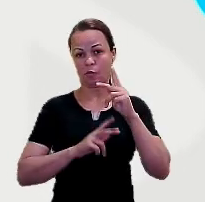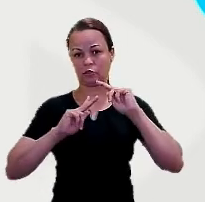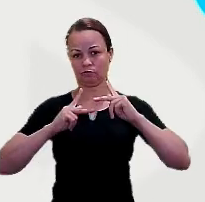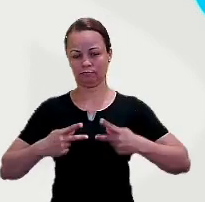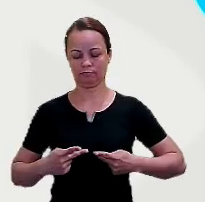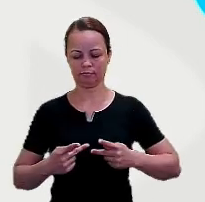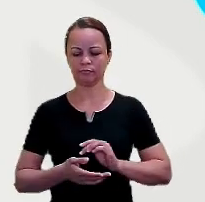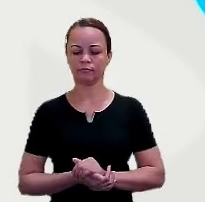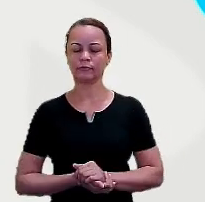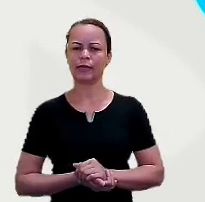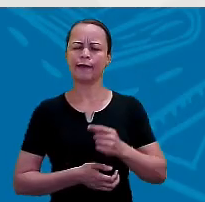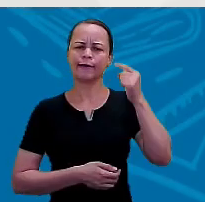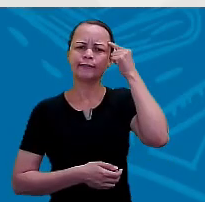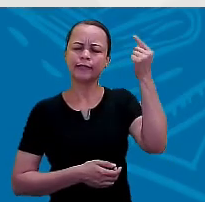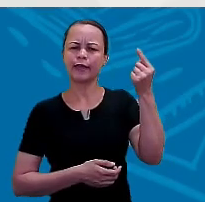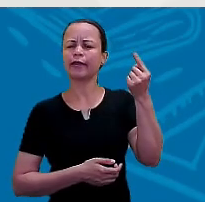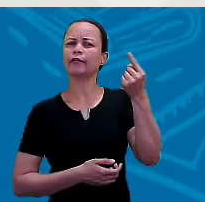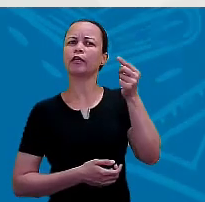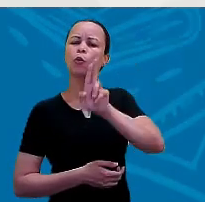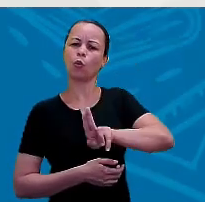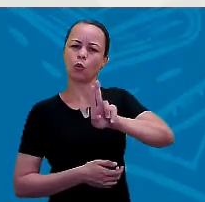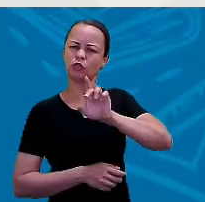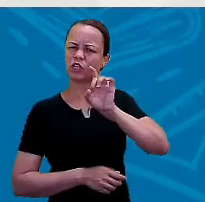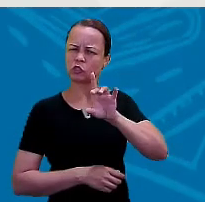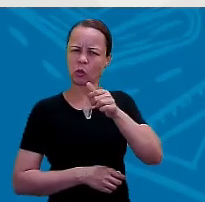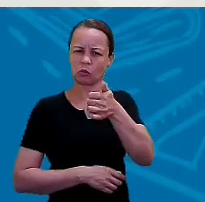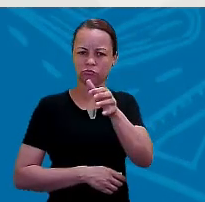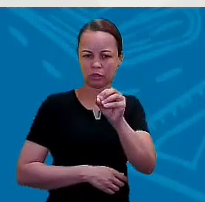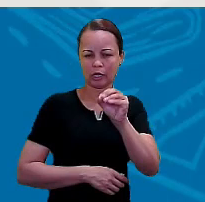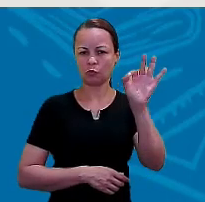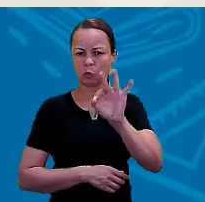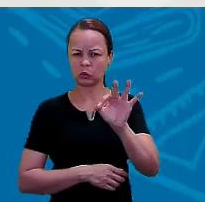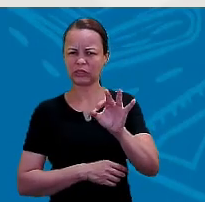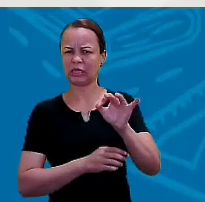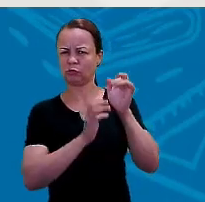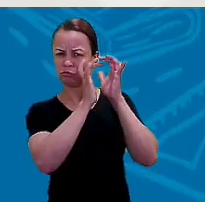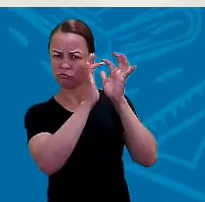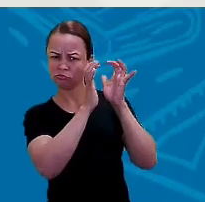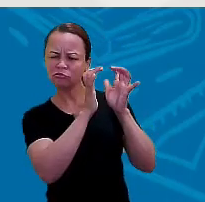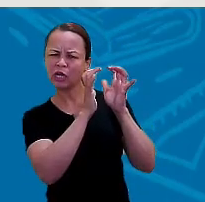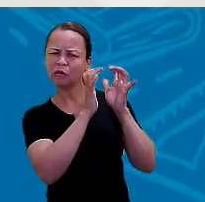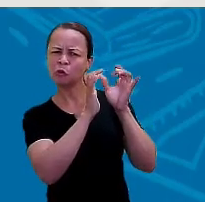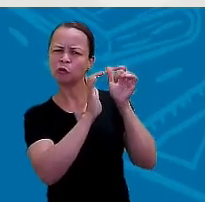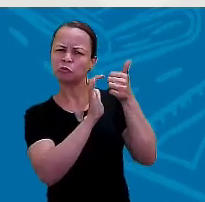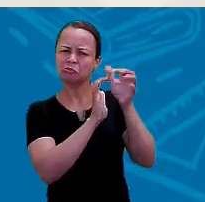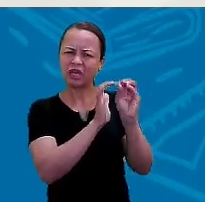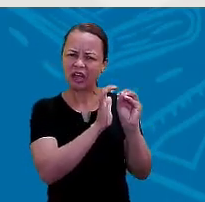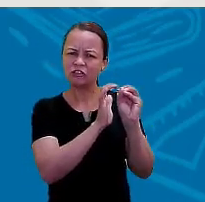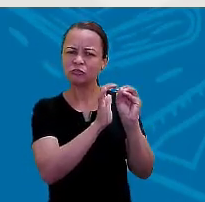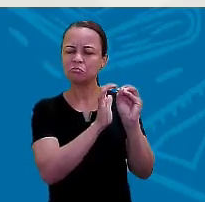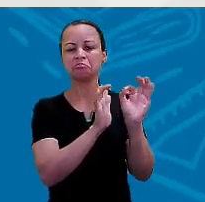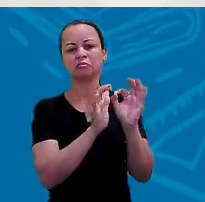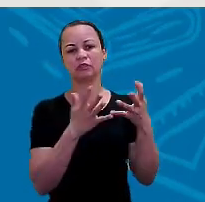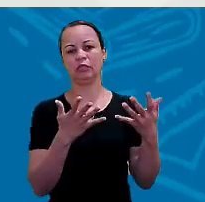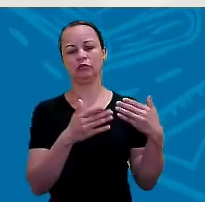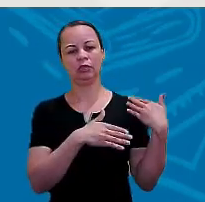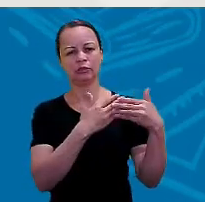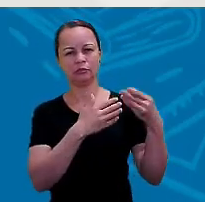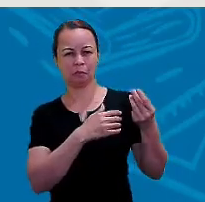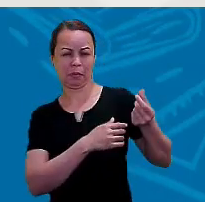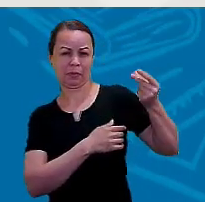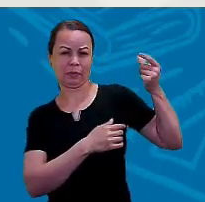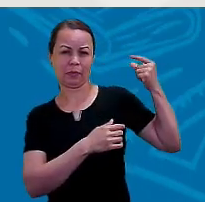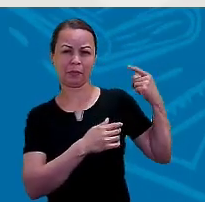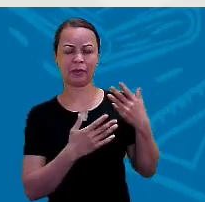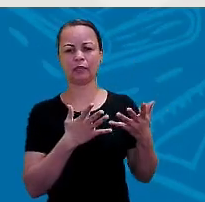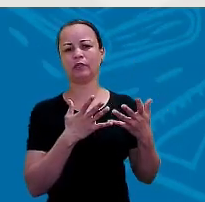de que a gente só usa 10% do nosso cérebro. Volta aqui comigo, gente. Durante muito tempo, a história, de certa forma, ela